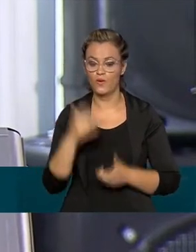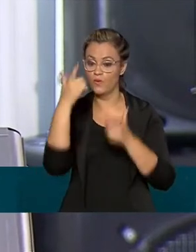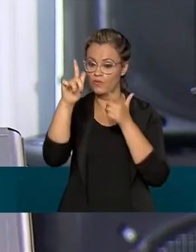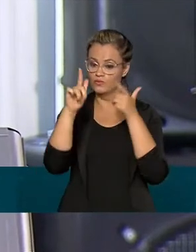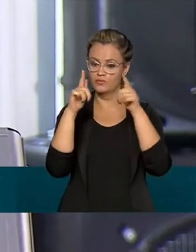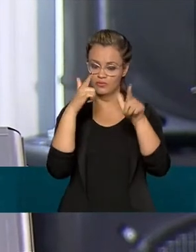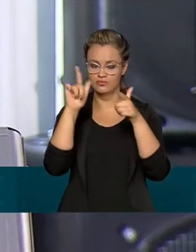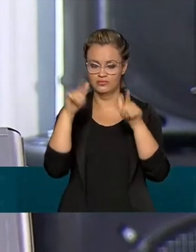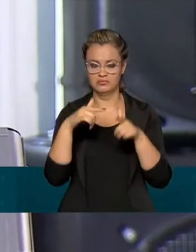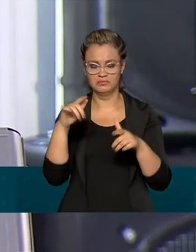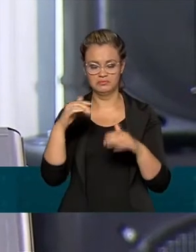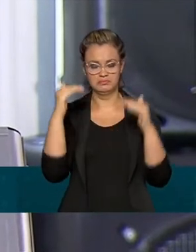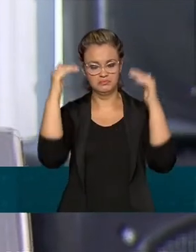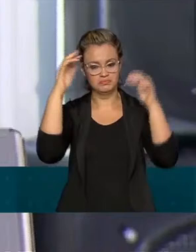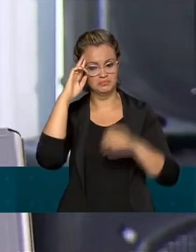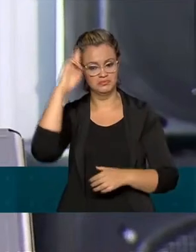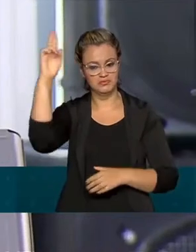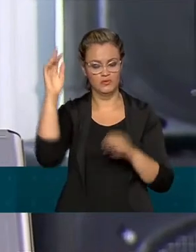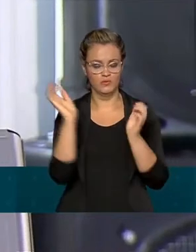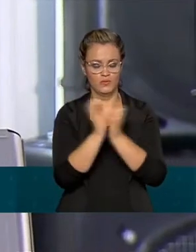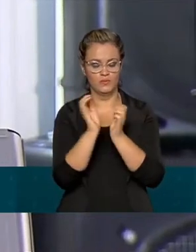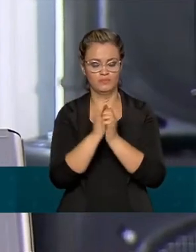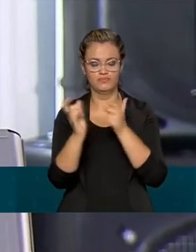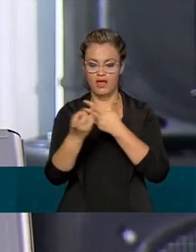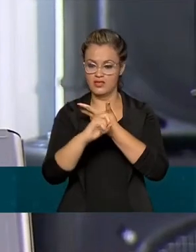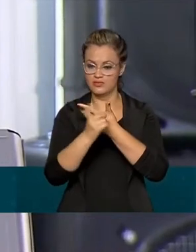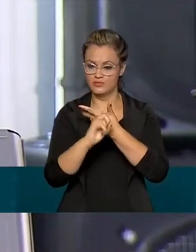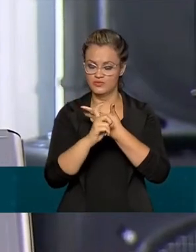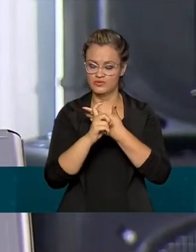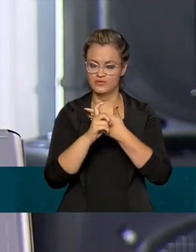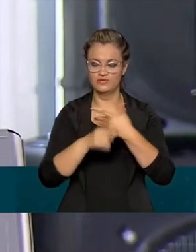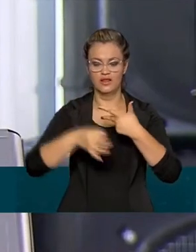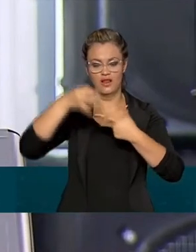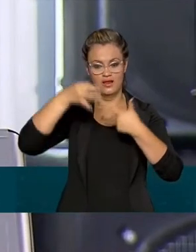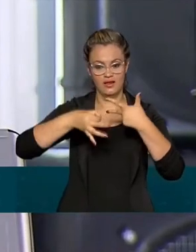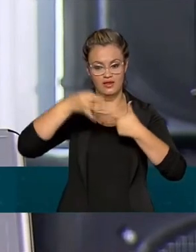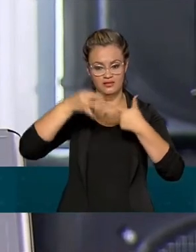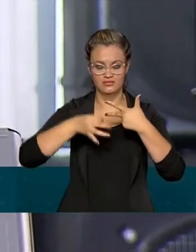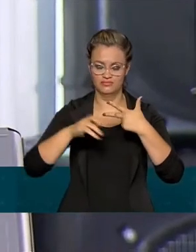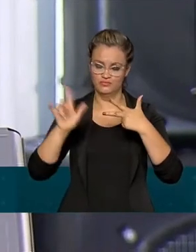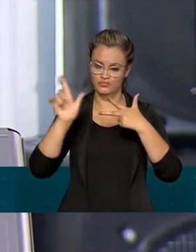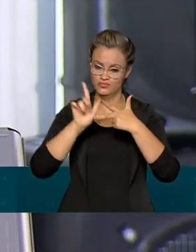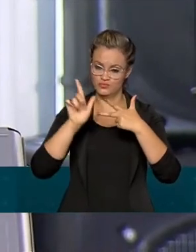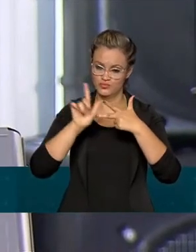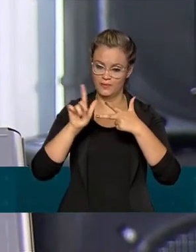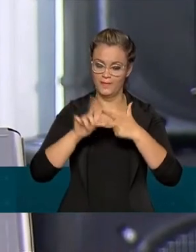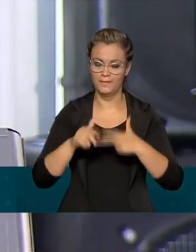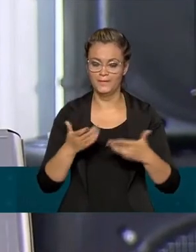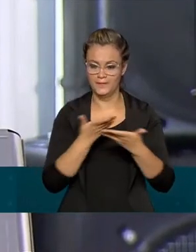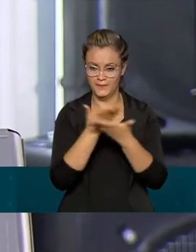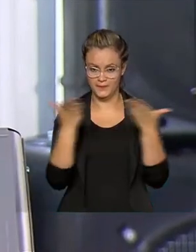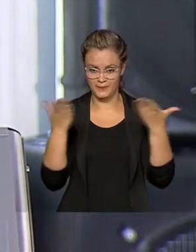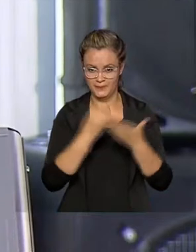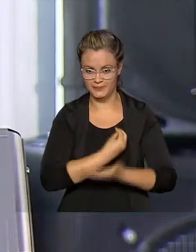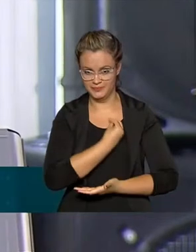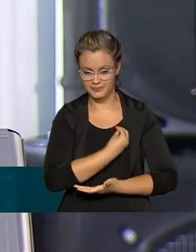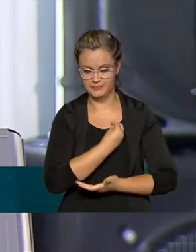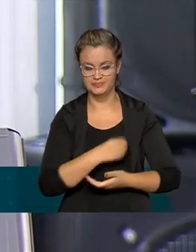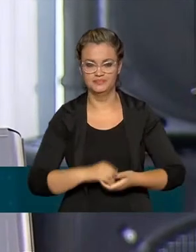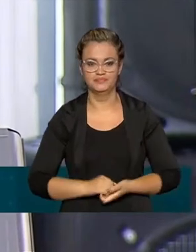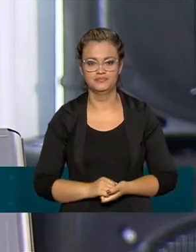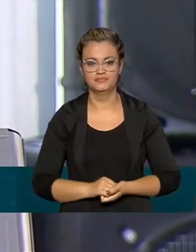demais autoridades do Poder Executivo, do Poder Legislativo, autoridades